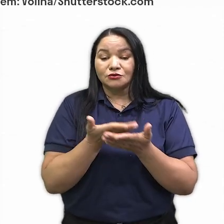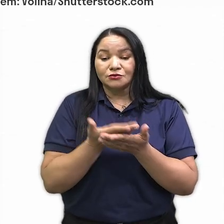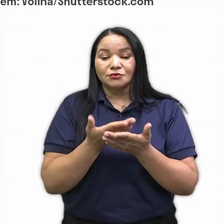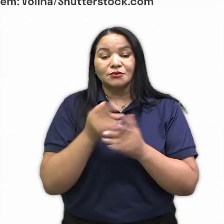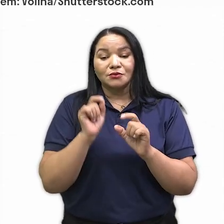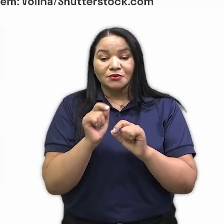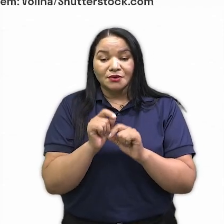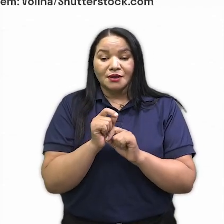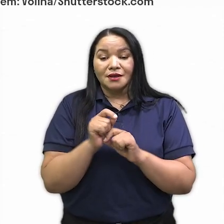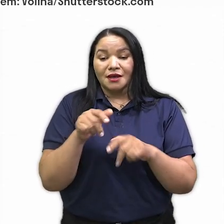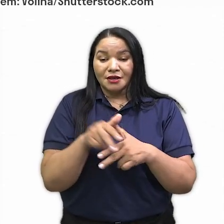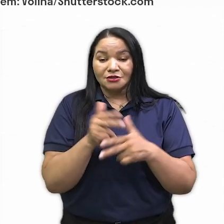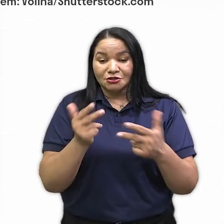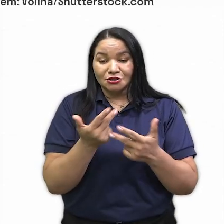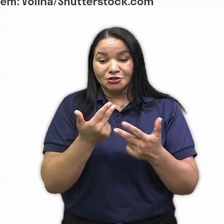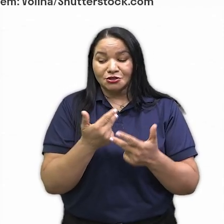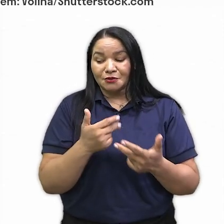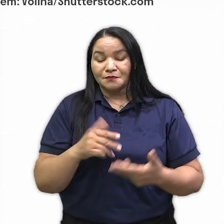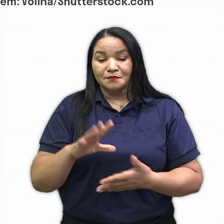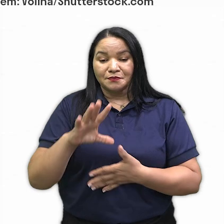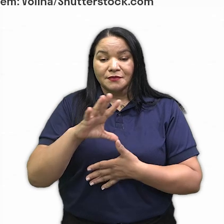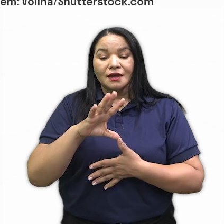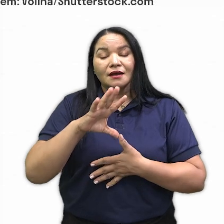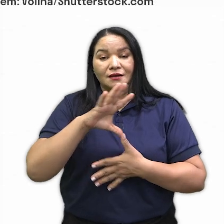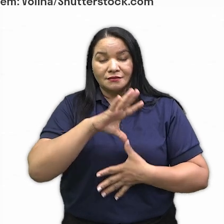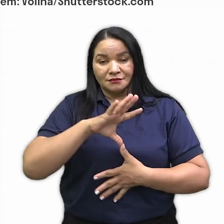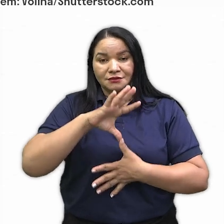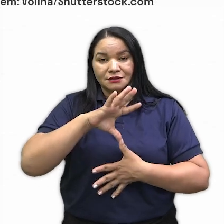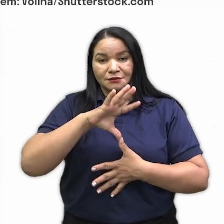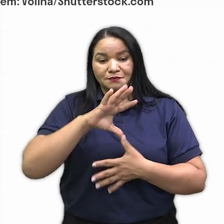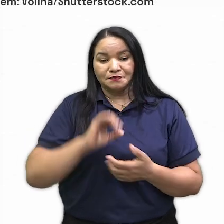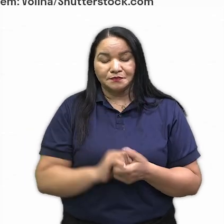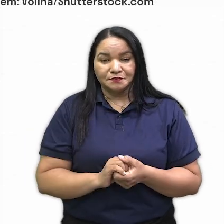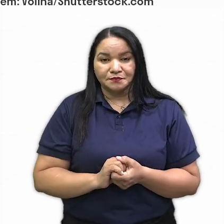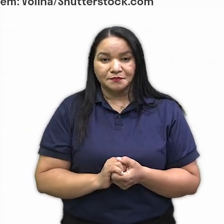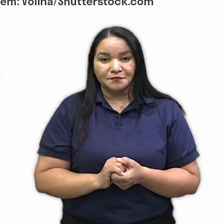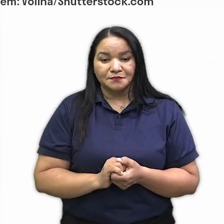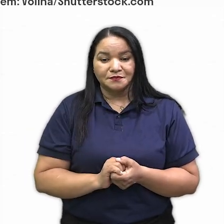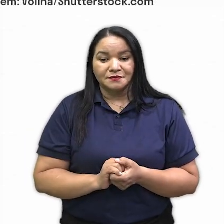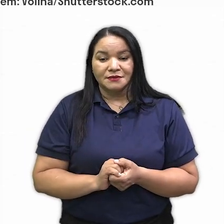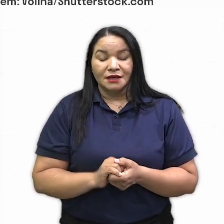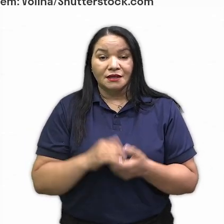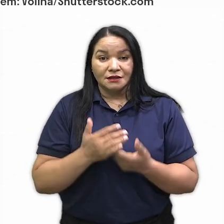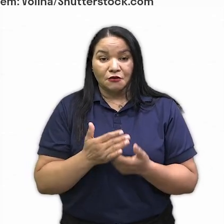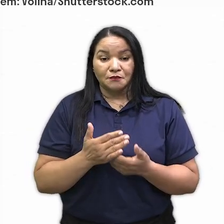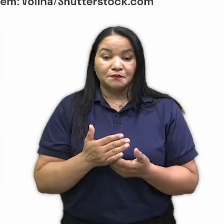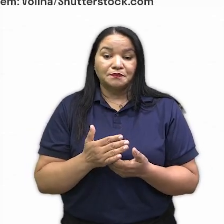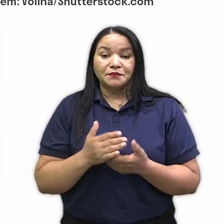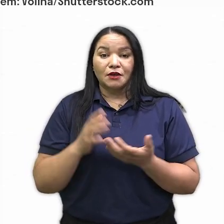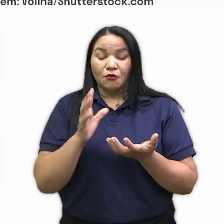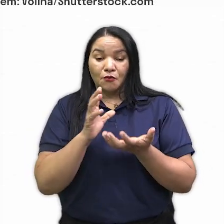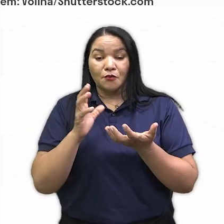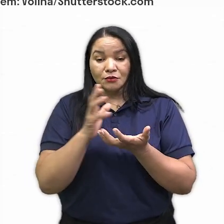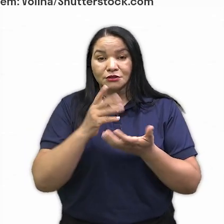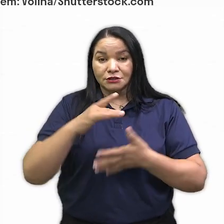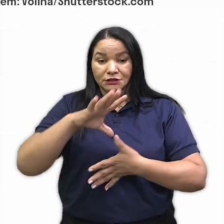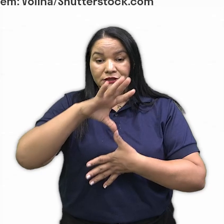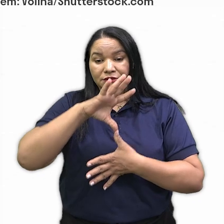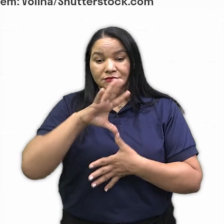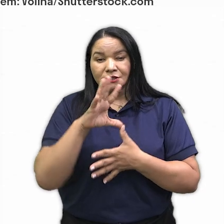etnias americanas. Já pega aqui o nosso continente americano. O continente americano, gente, ele é